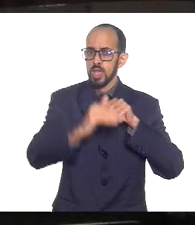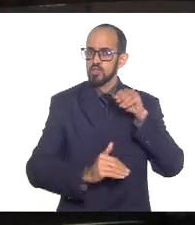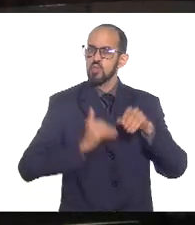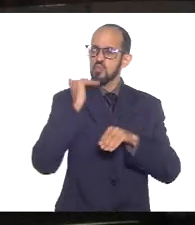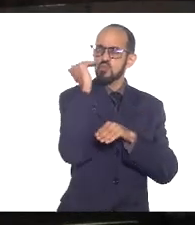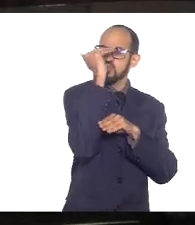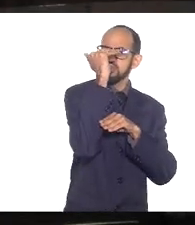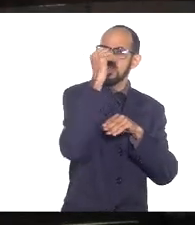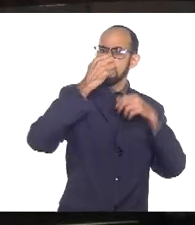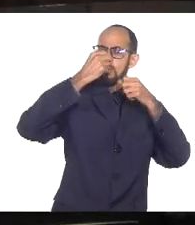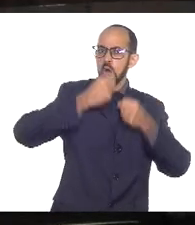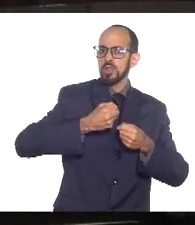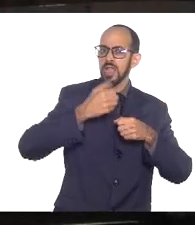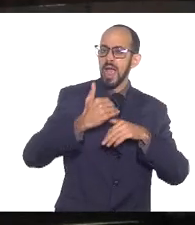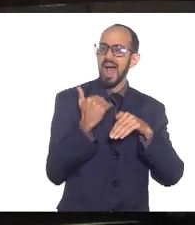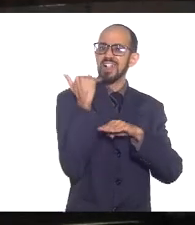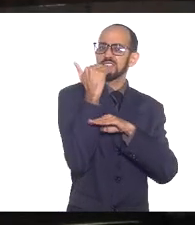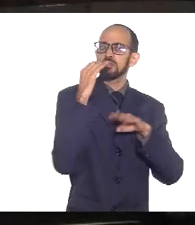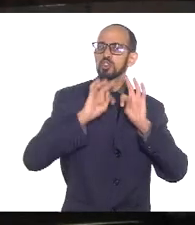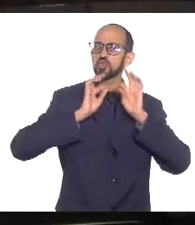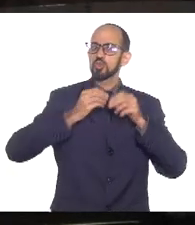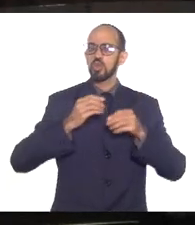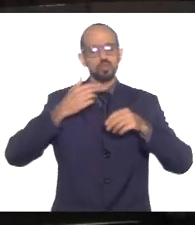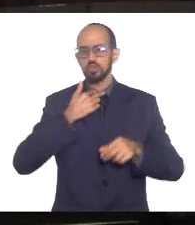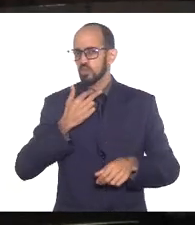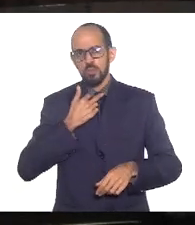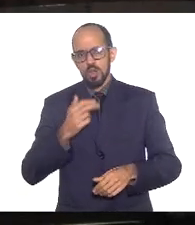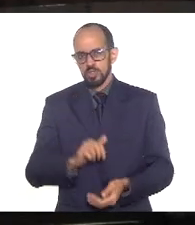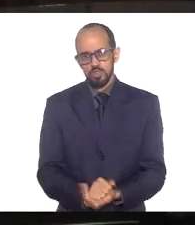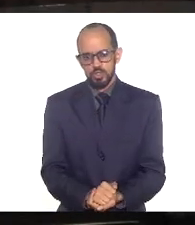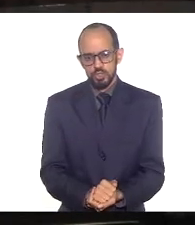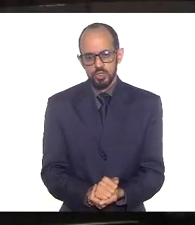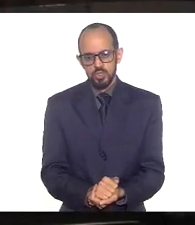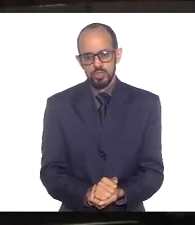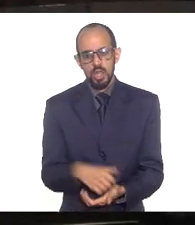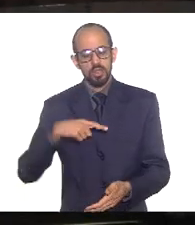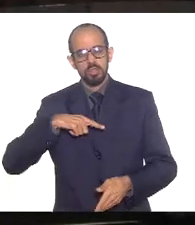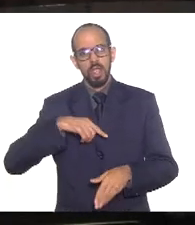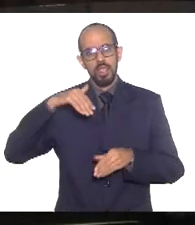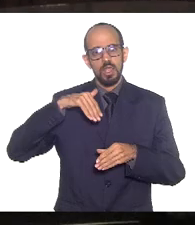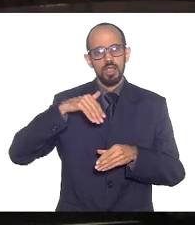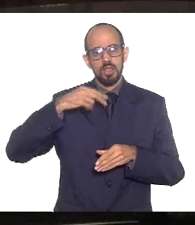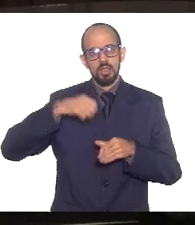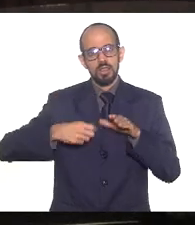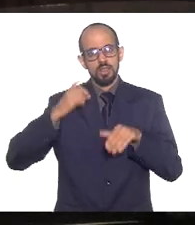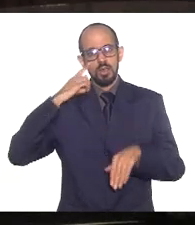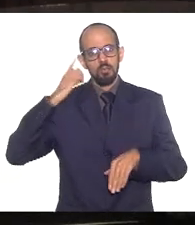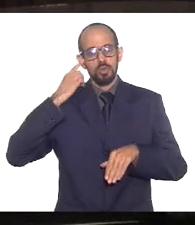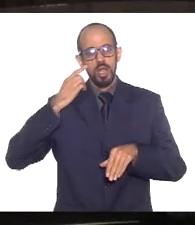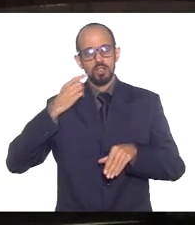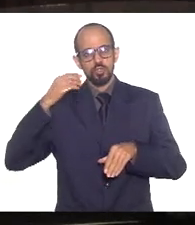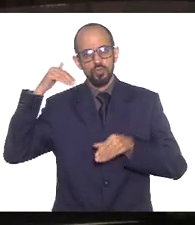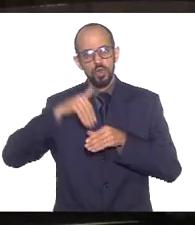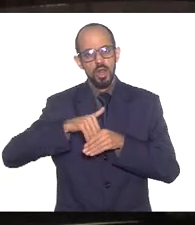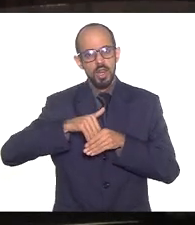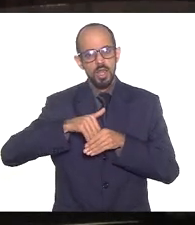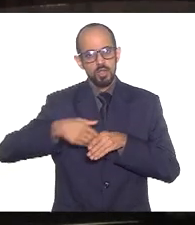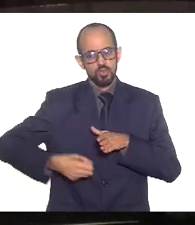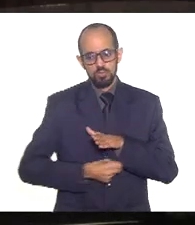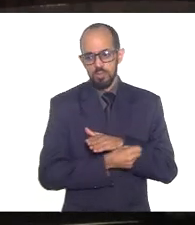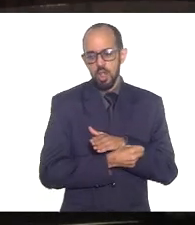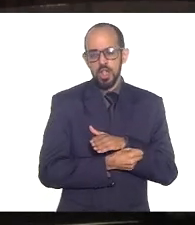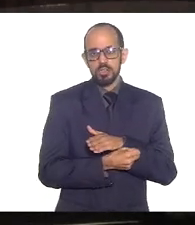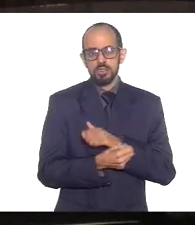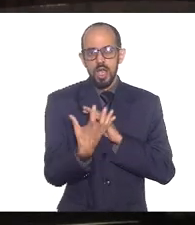para poder é o mesmo para poder acima de todo mundo tem gente que foi Eleita deputados foram eleitos Governador Felipe a